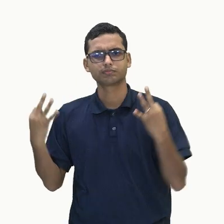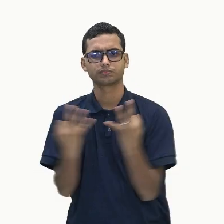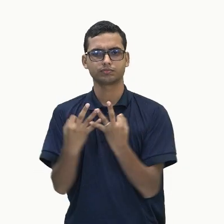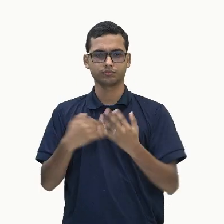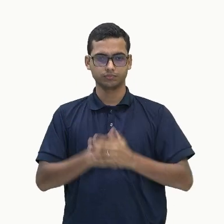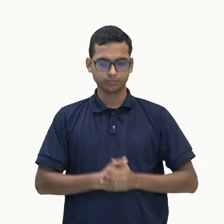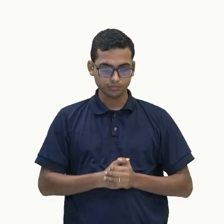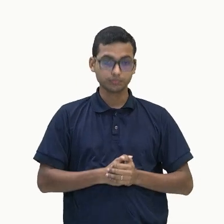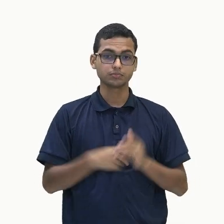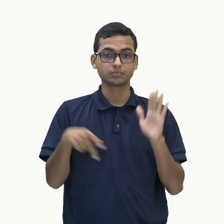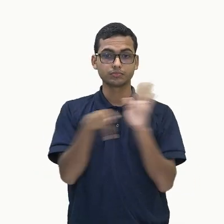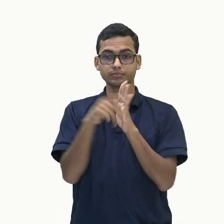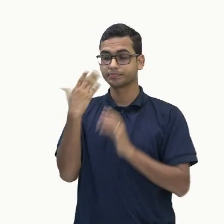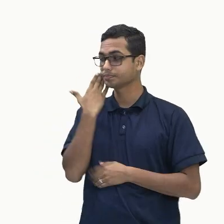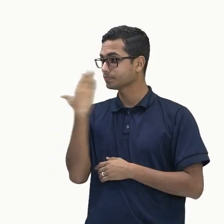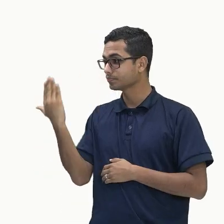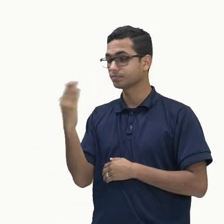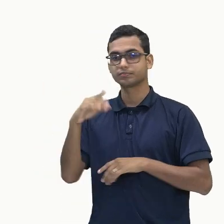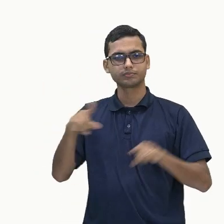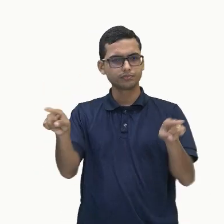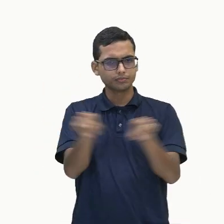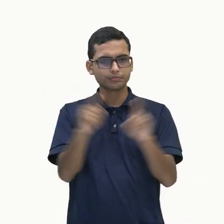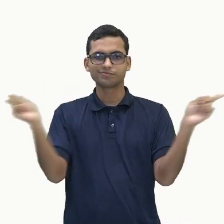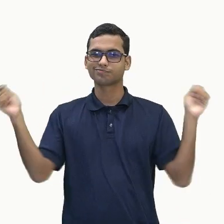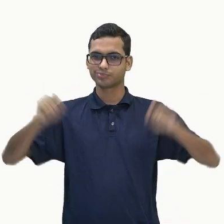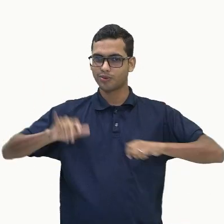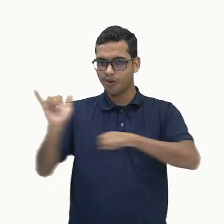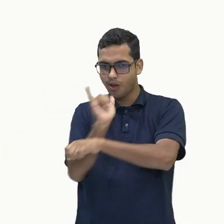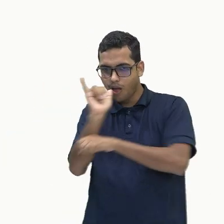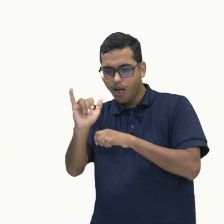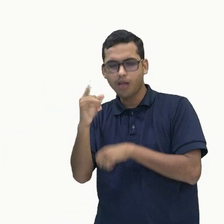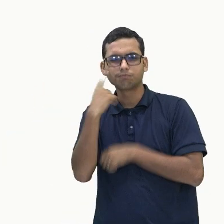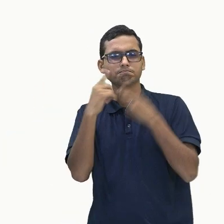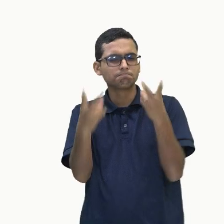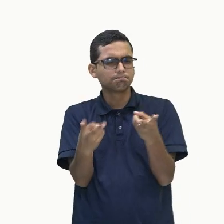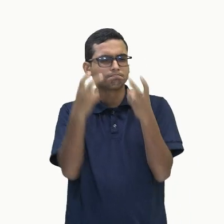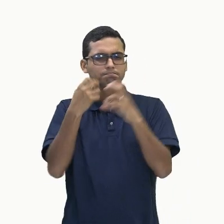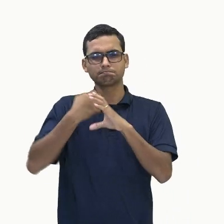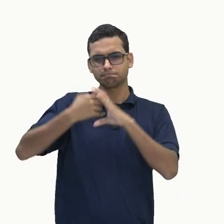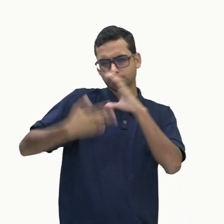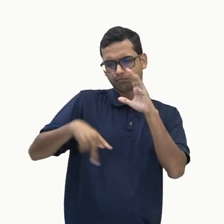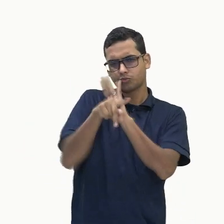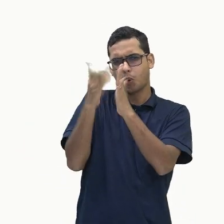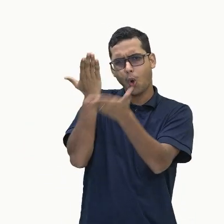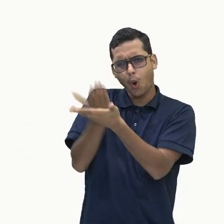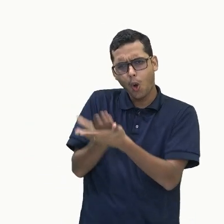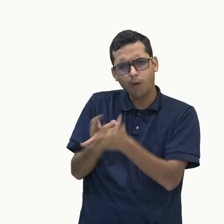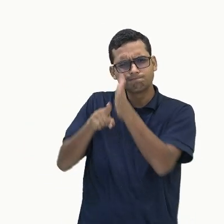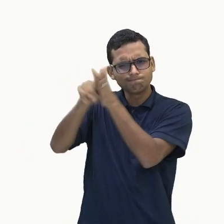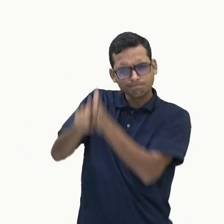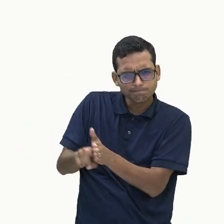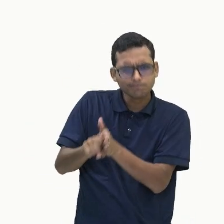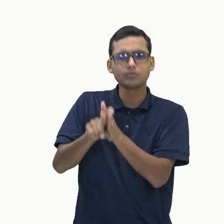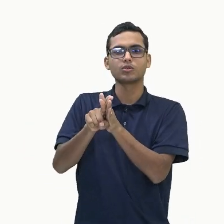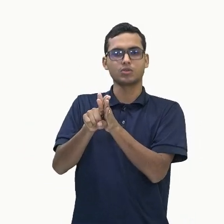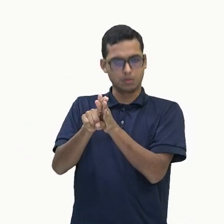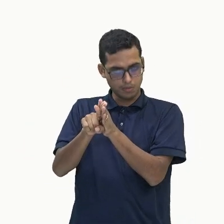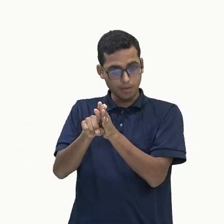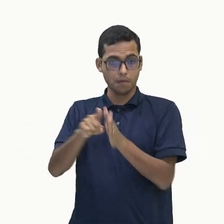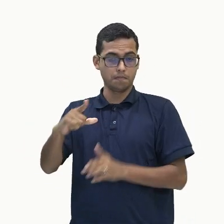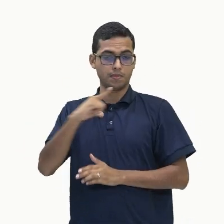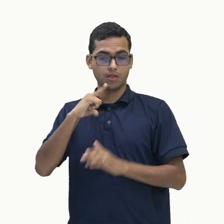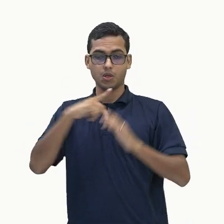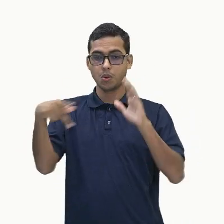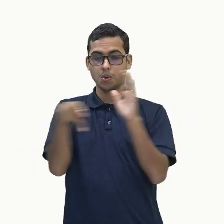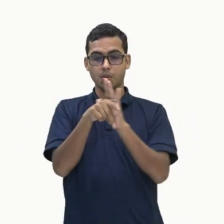o heredograma ele é uma ferramenta que nos permite observar se essa característica estudada é causada por um gene